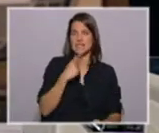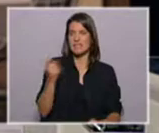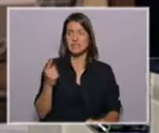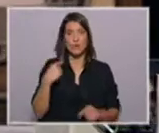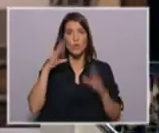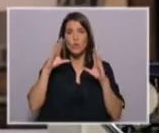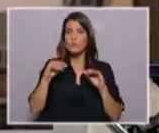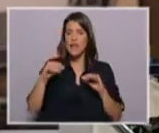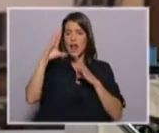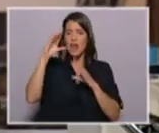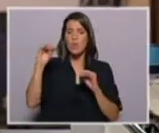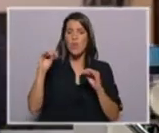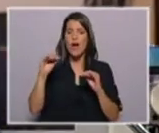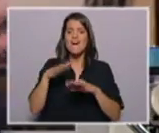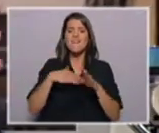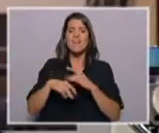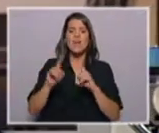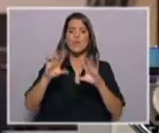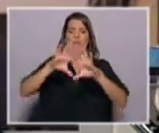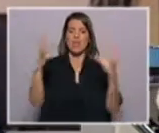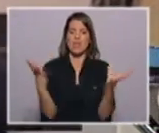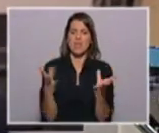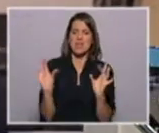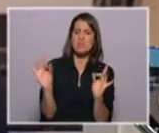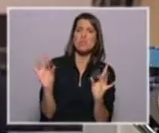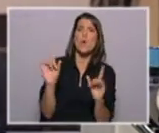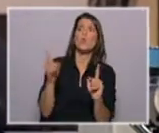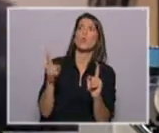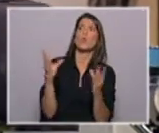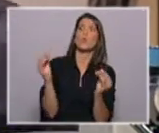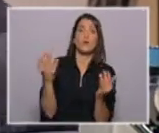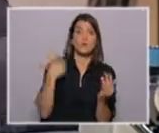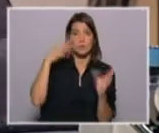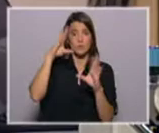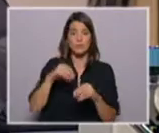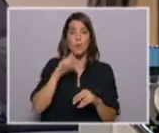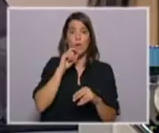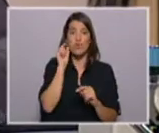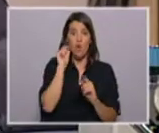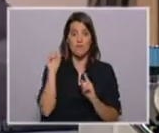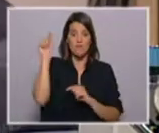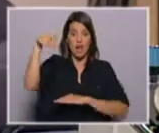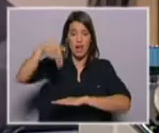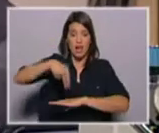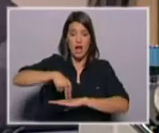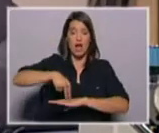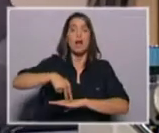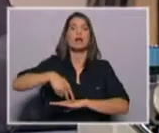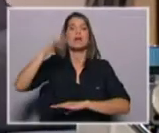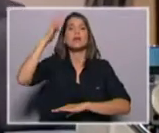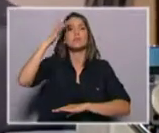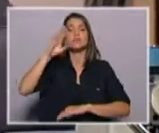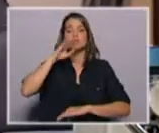que é feita a Lua. Nós temos que agir com muita precaução, porque o pior que pode acontecer é mandarmos homens para lá e depois imagine